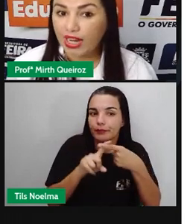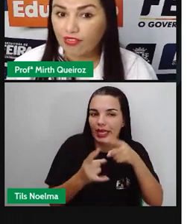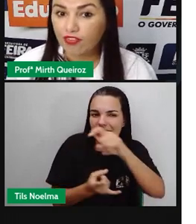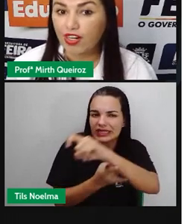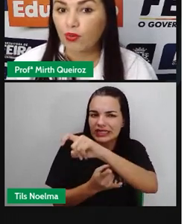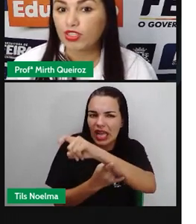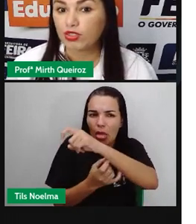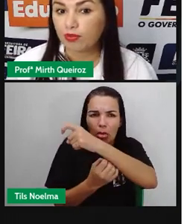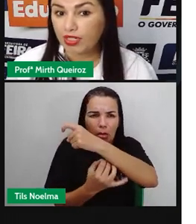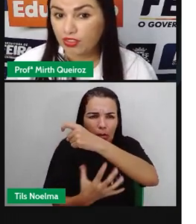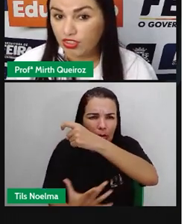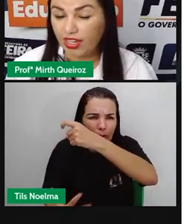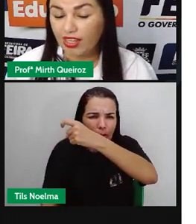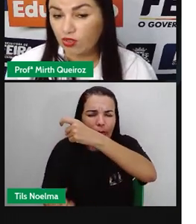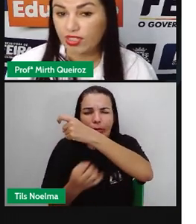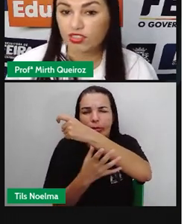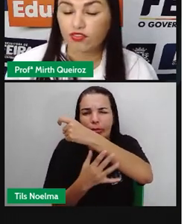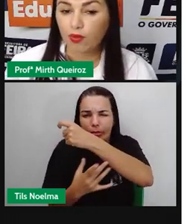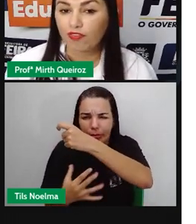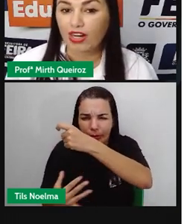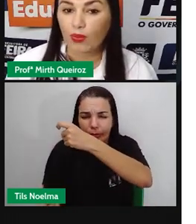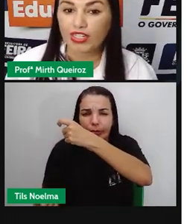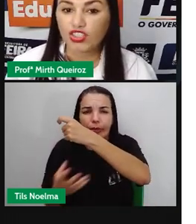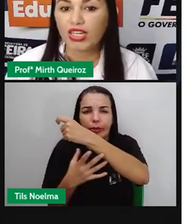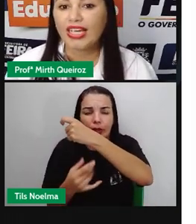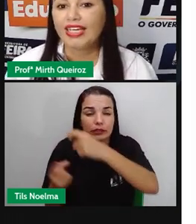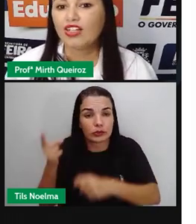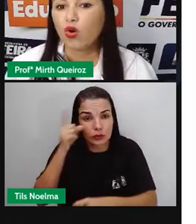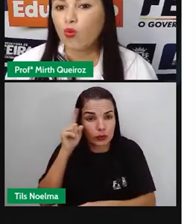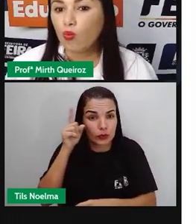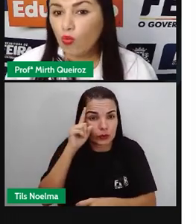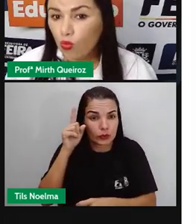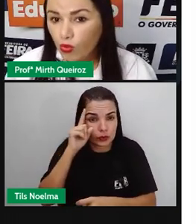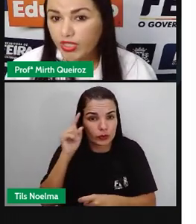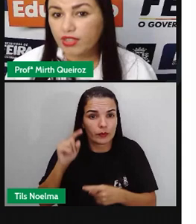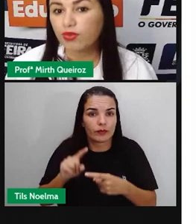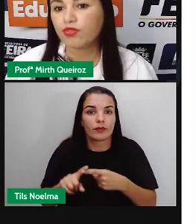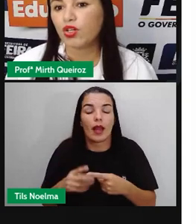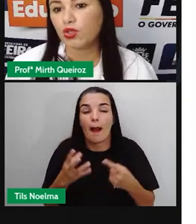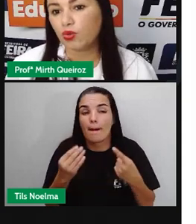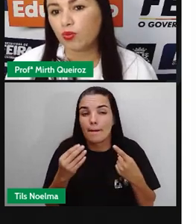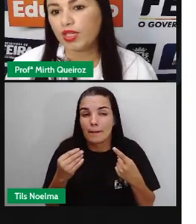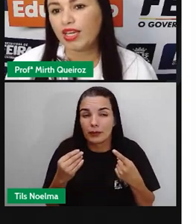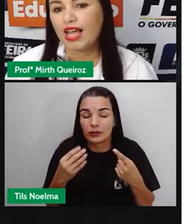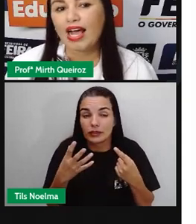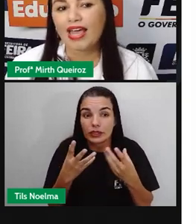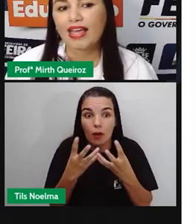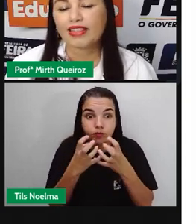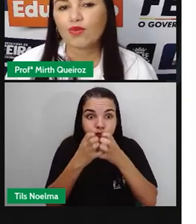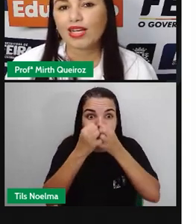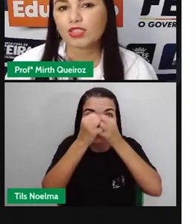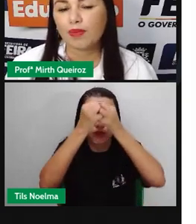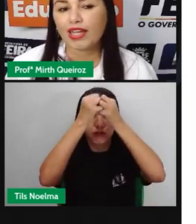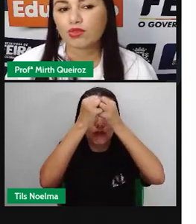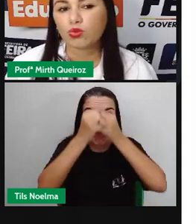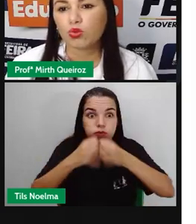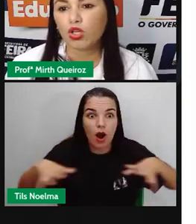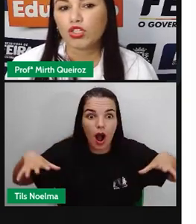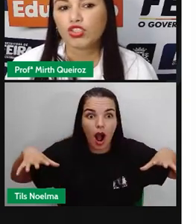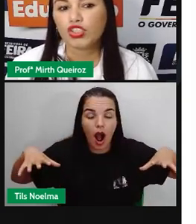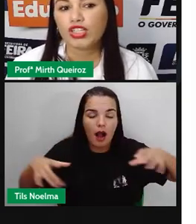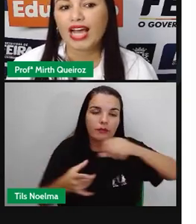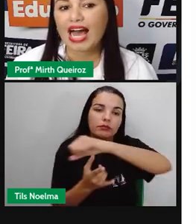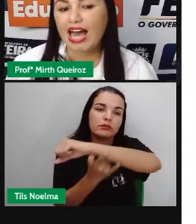diarreia muito grave frequentemente nela acontece de forma frequente e com muito volume é tem um